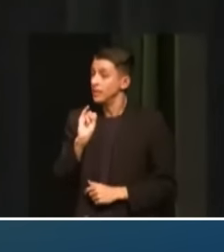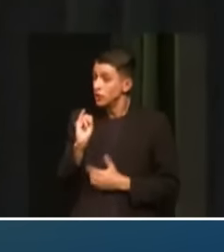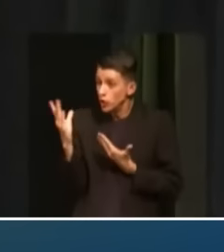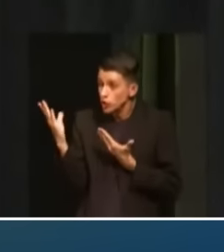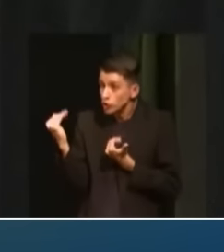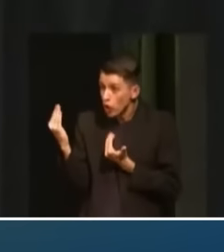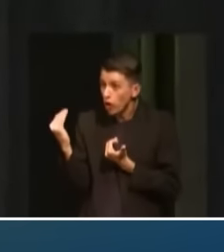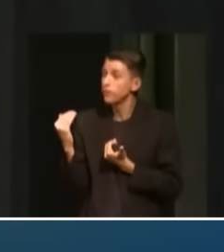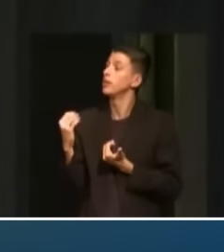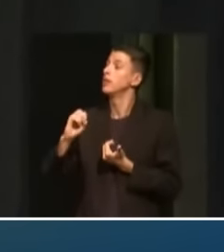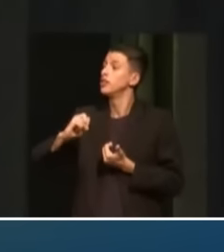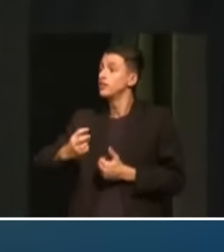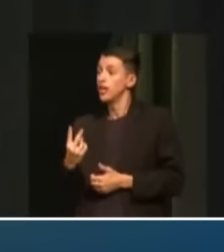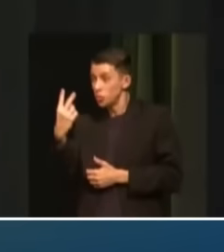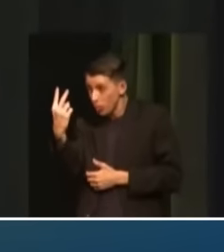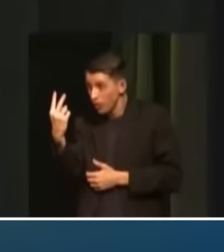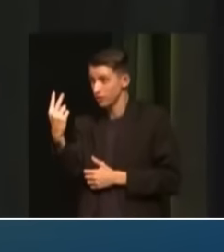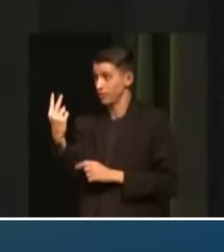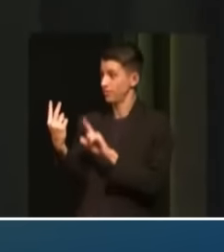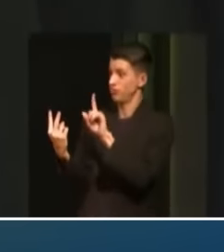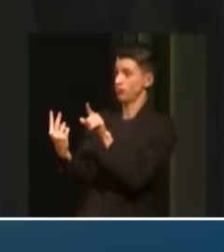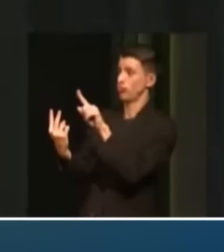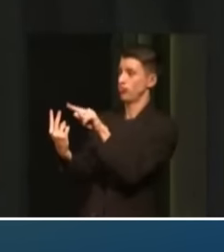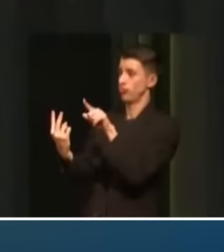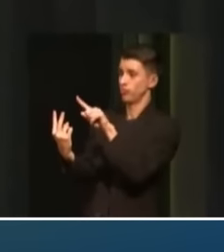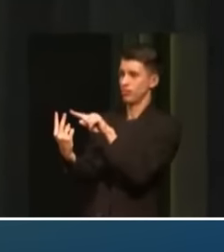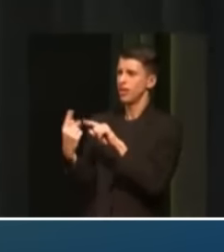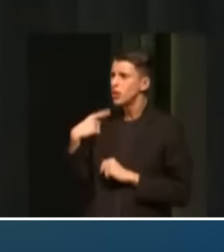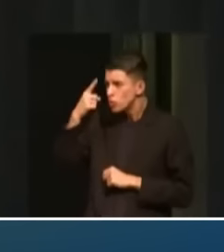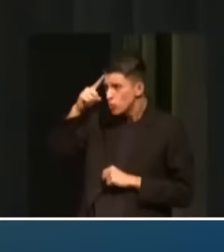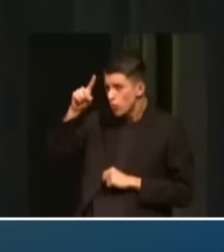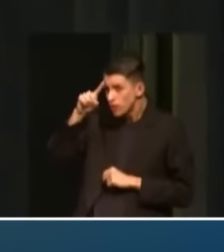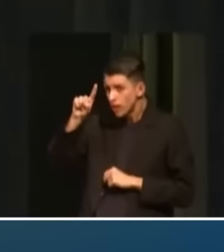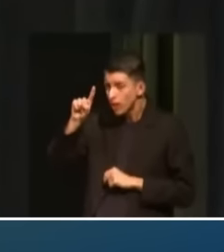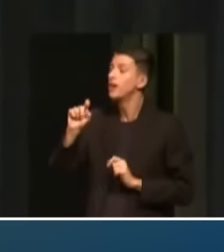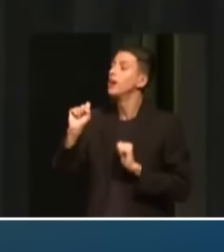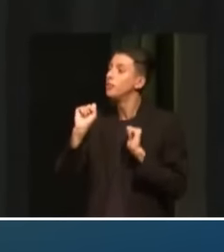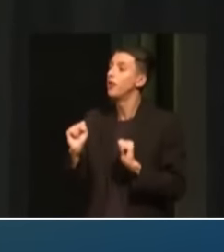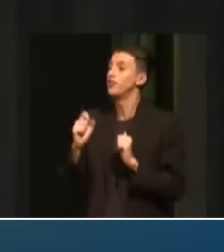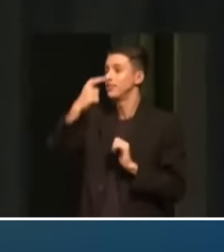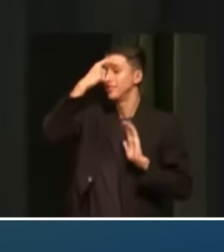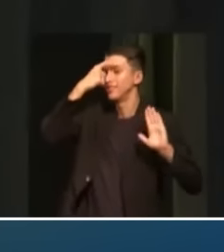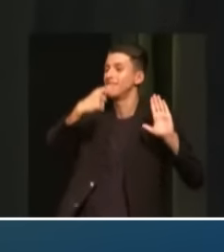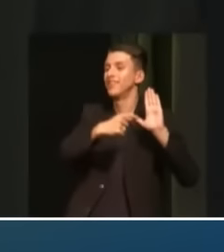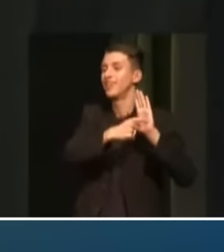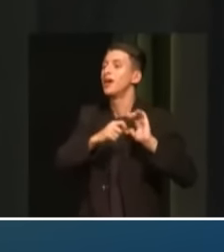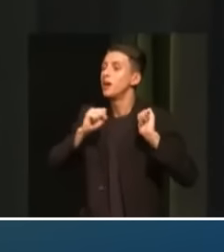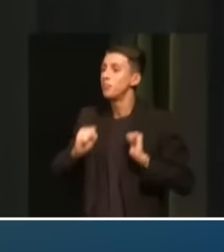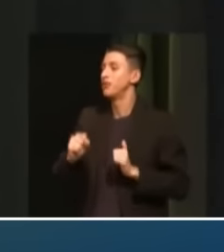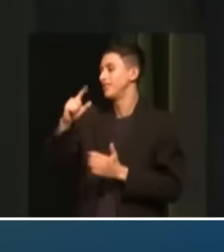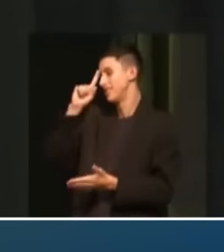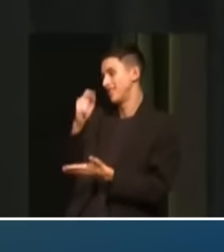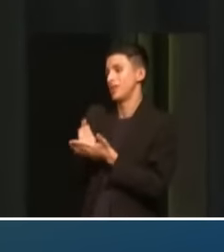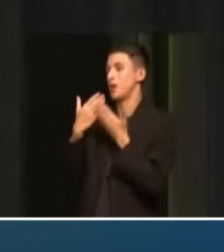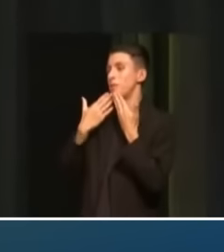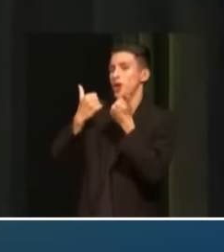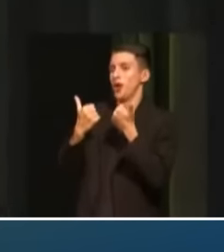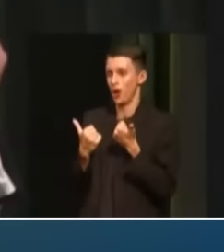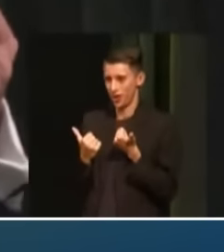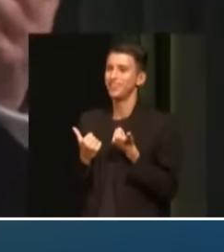ficou ele ficou sendo um títere do do Sérgio moro que colocou ele na 13ª Vara né mas o o